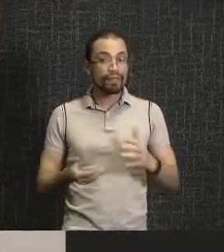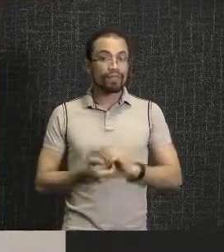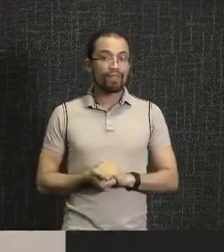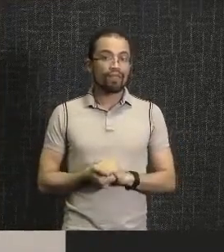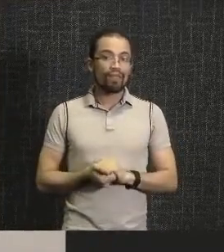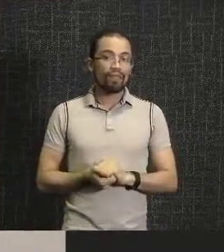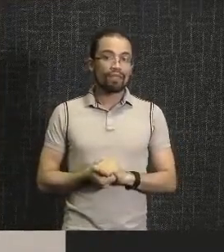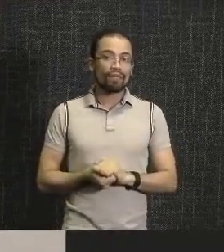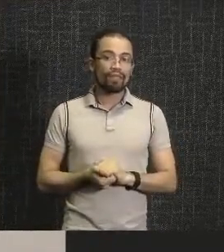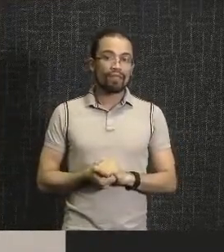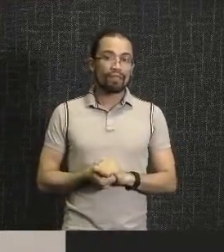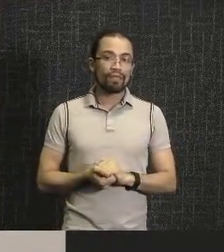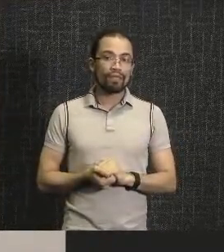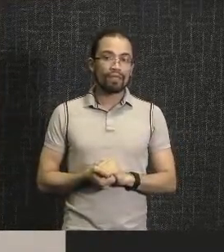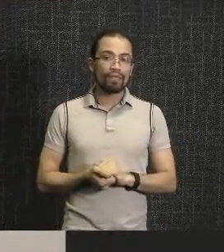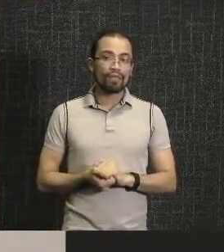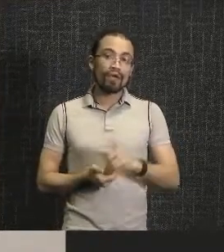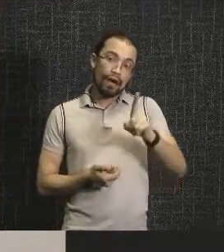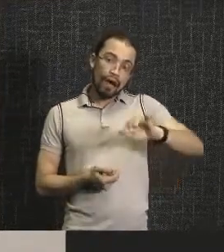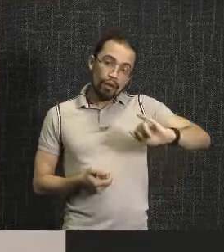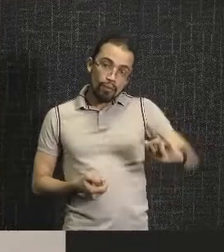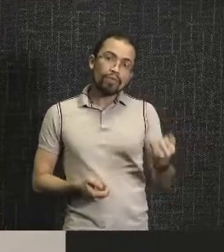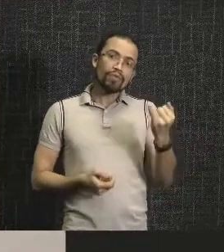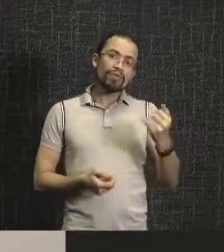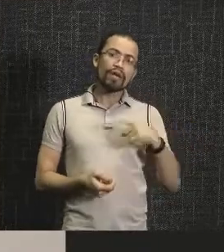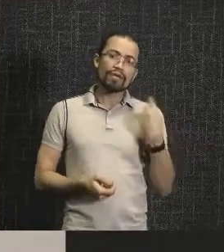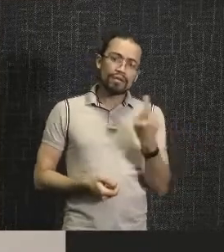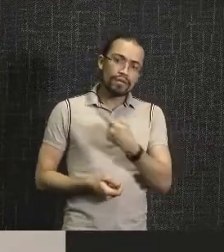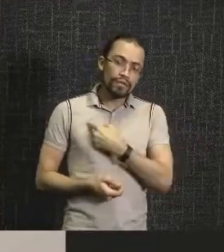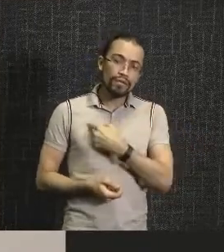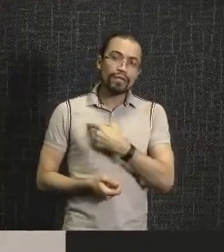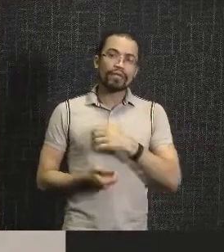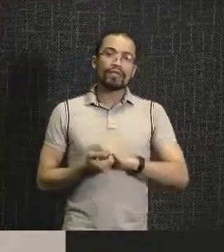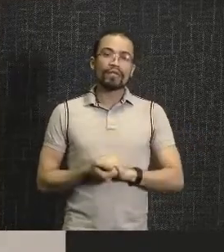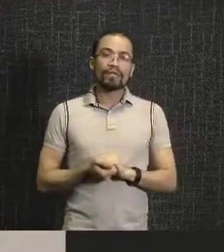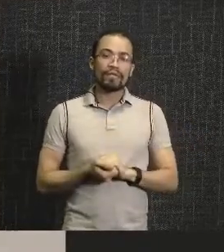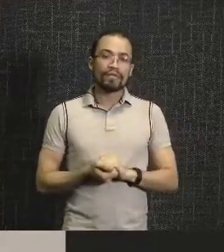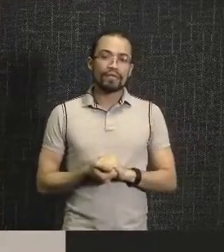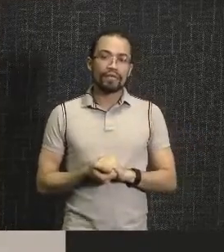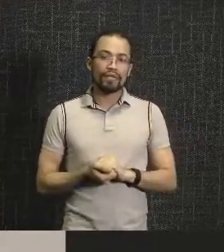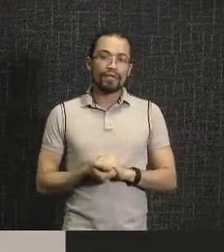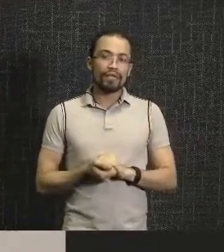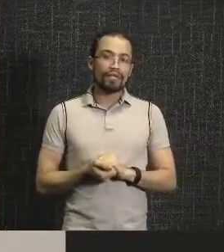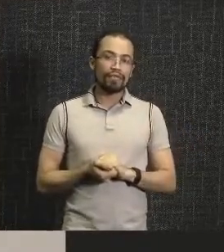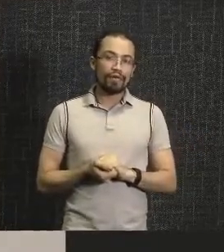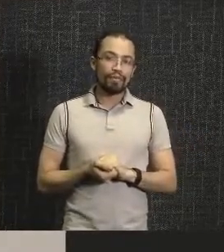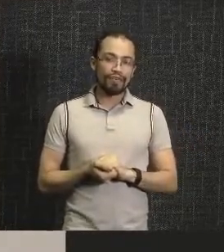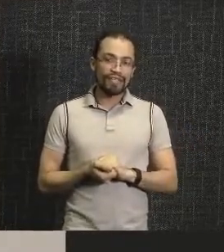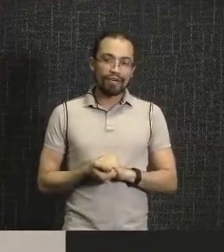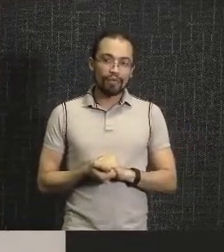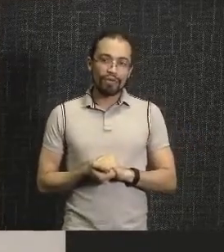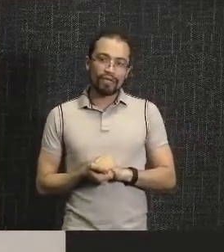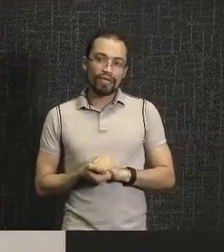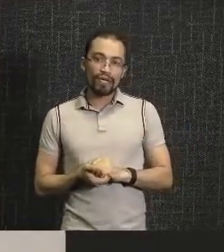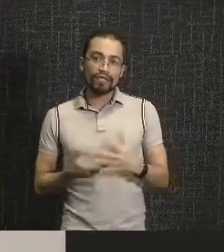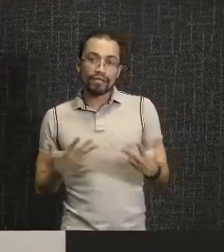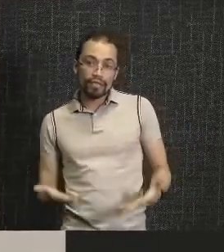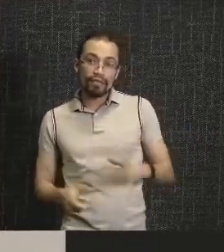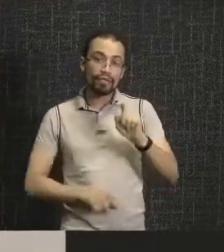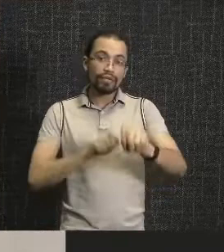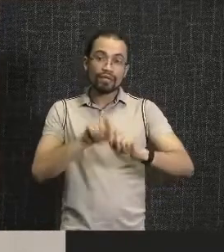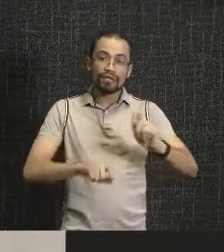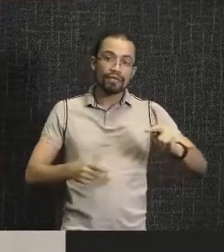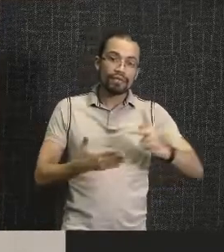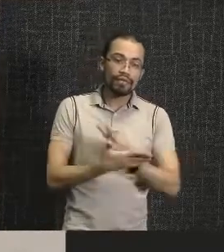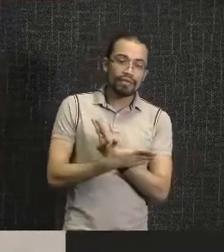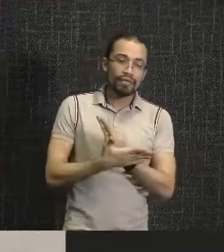é uma oportunidade da gente fazer ali do limão uma limonada. Porque geralmente o que acontece